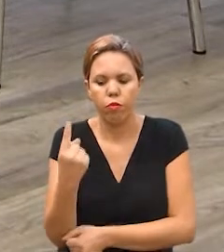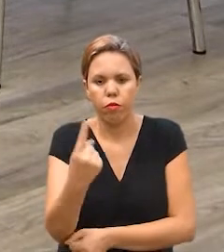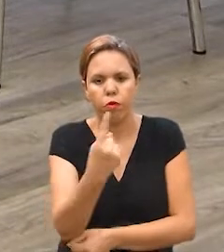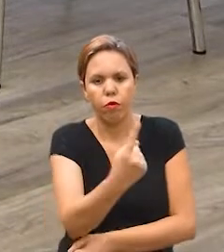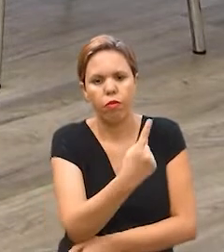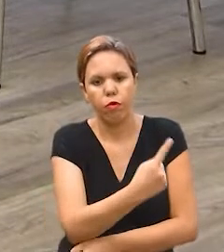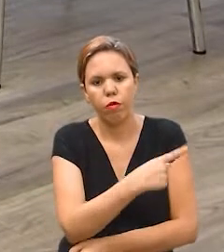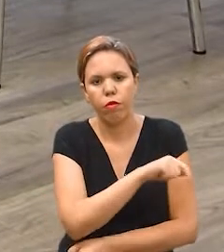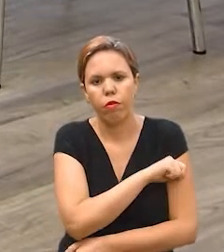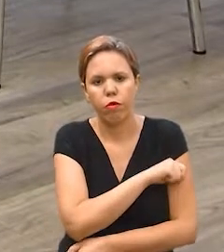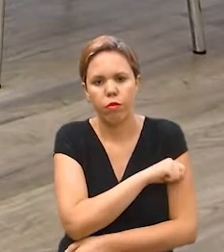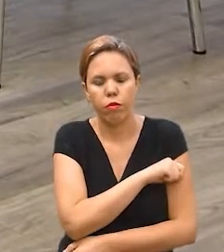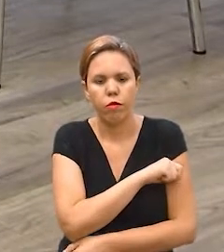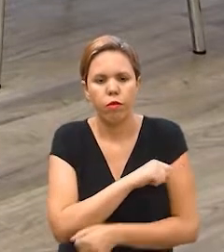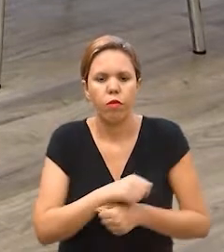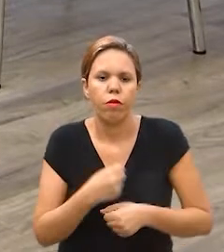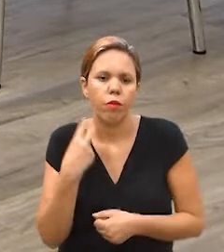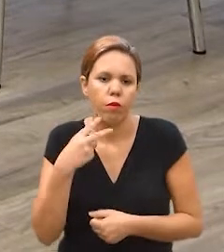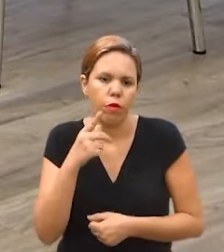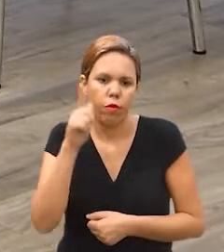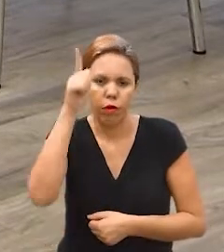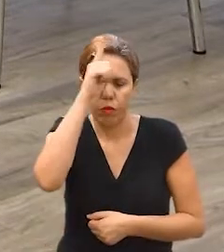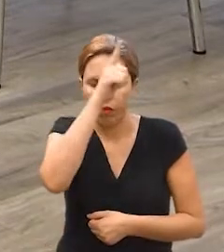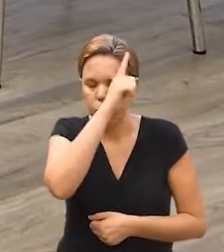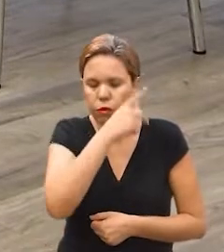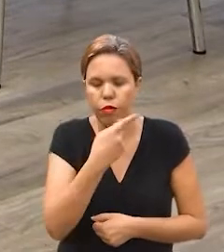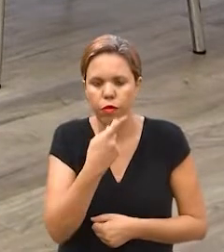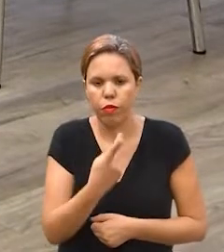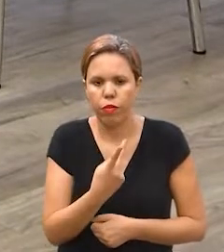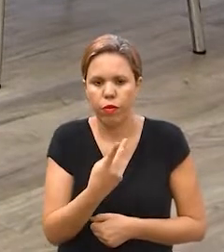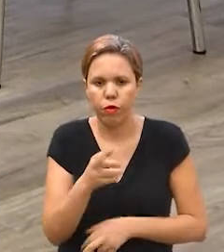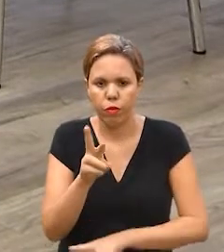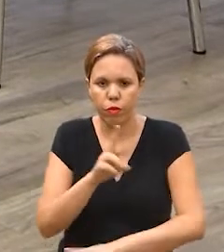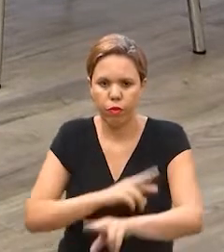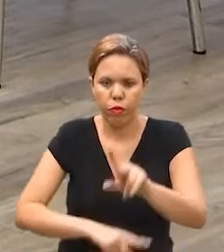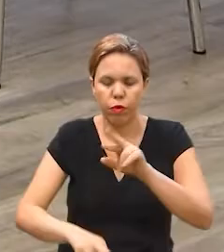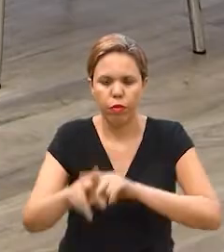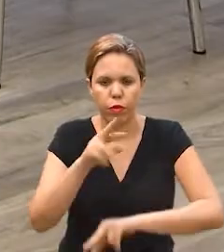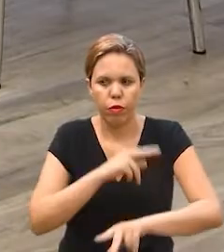por aluno. O vereador Gustavo Peta falou a respeito da